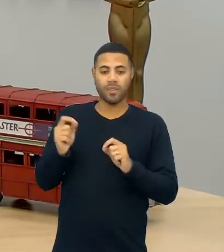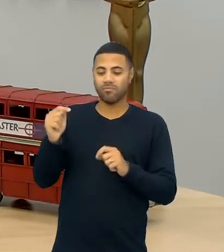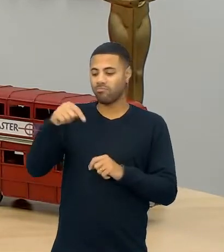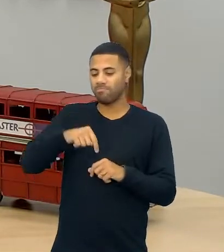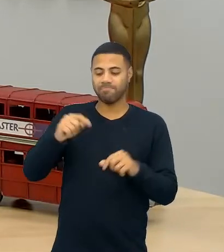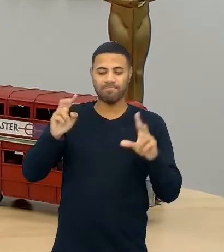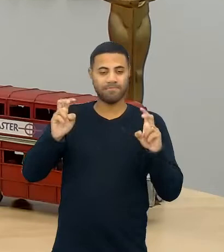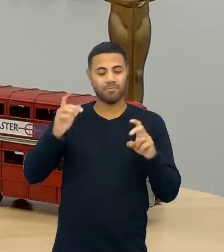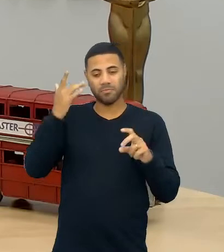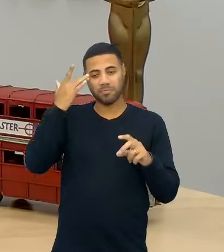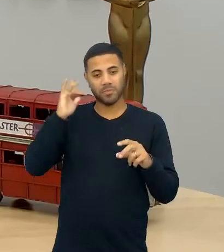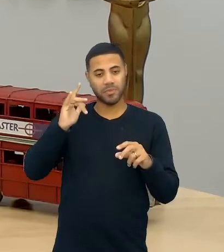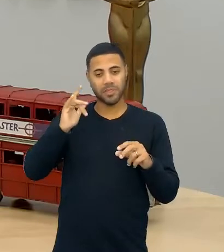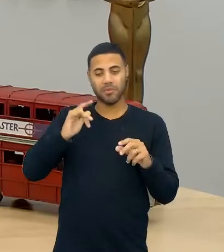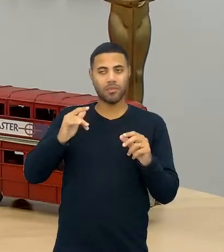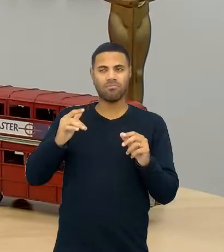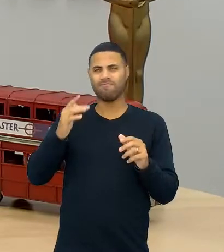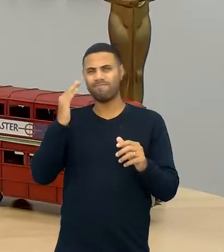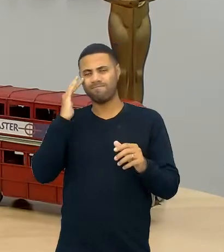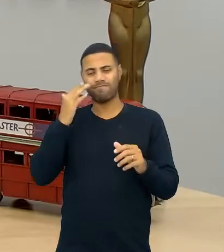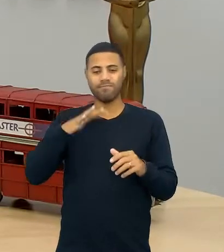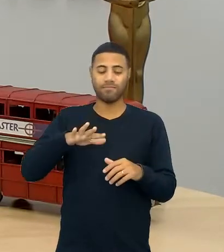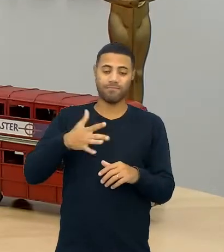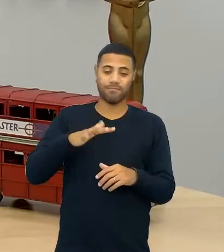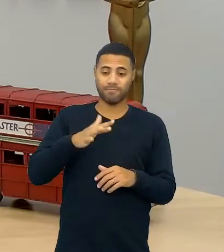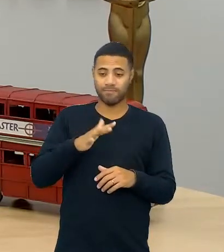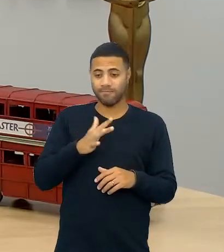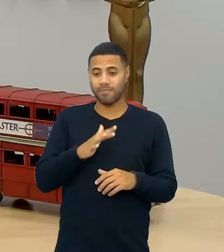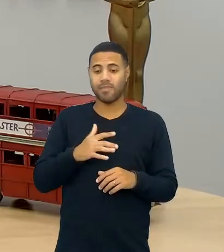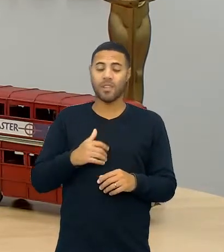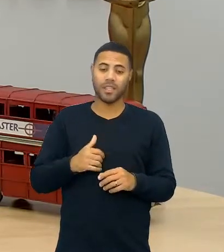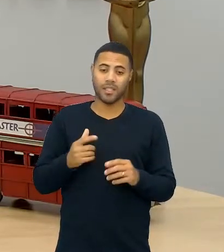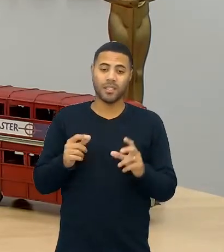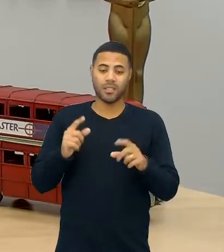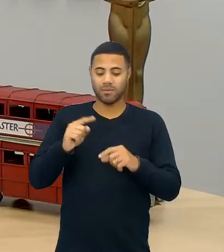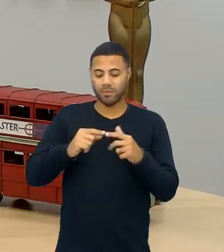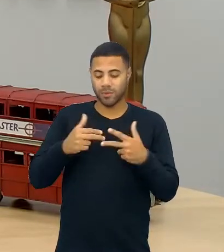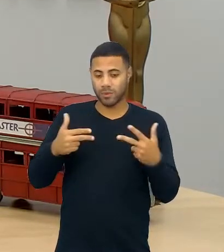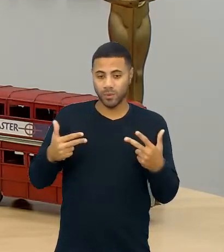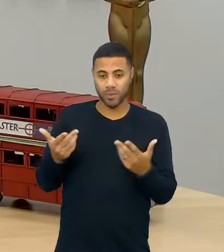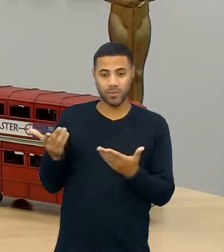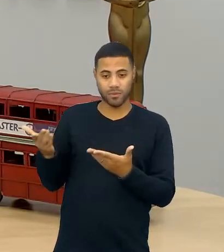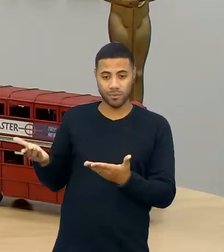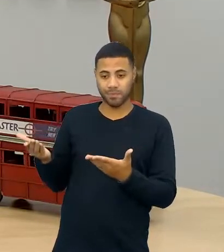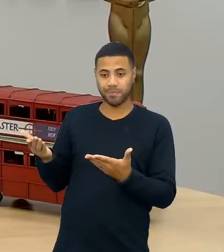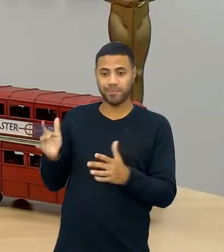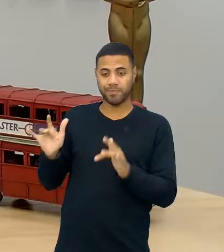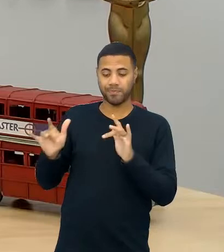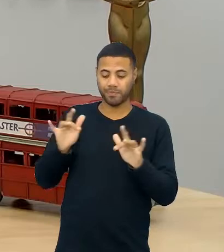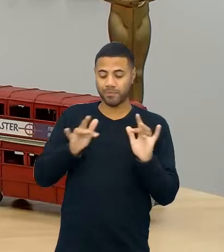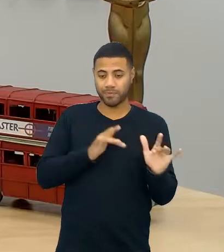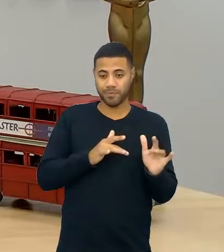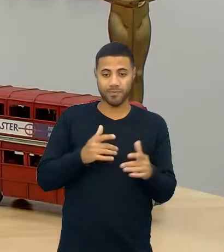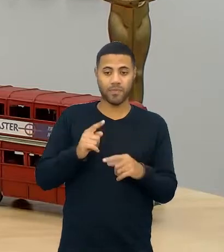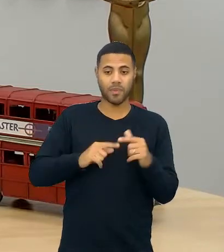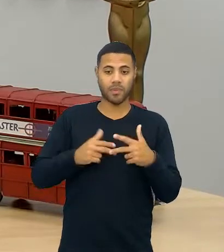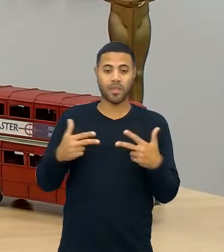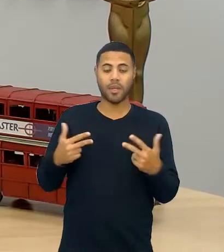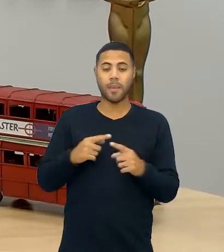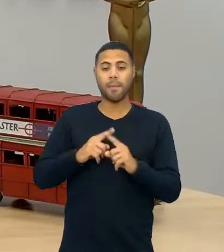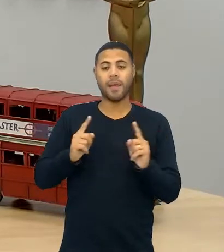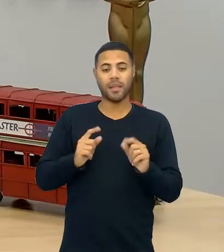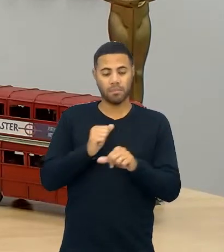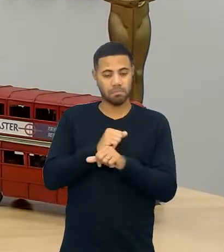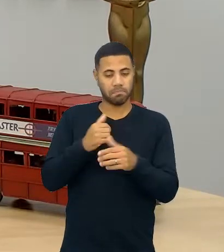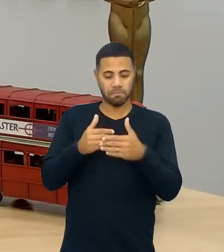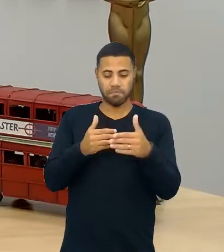do que será a aula. Ela entendeu mais ou menos, viu alguns objetos aqui que compõem o nosso cenário hoje, mas vai